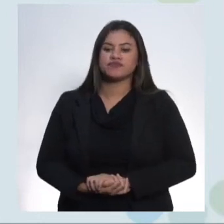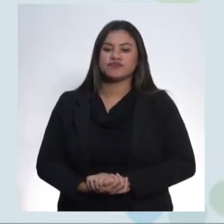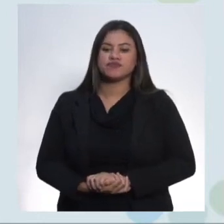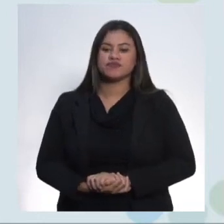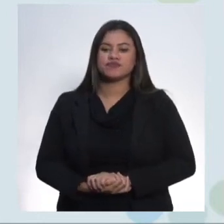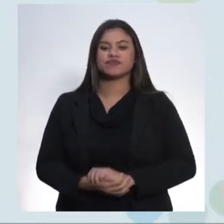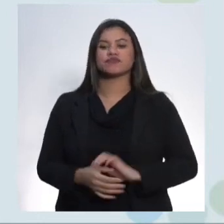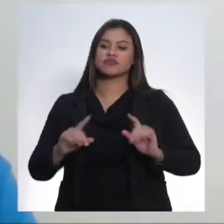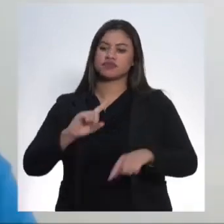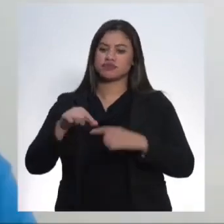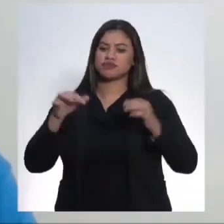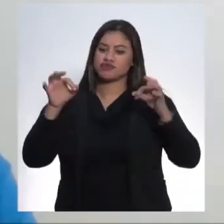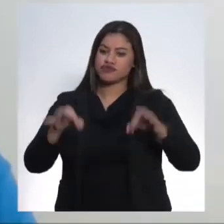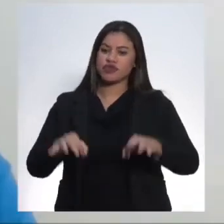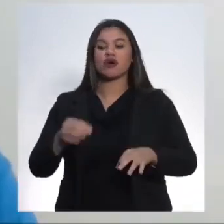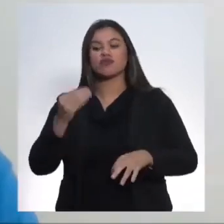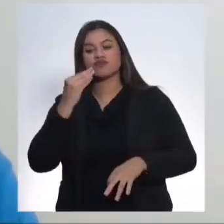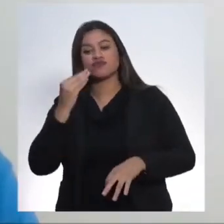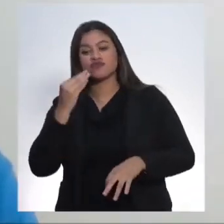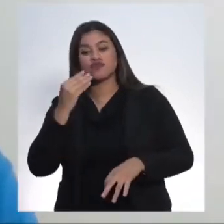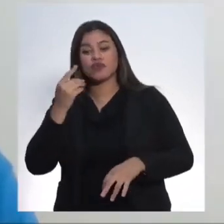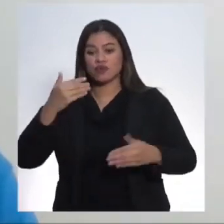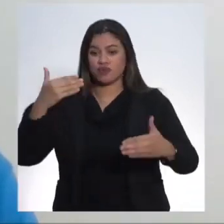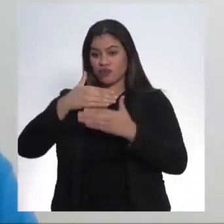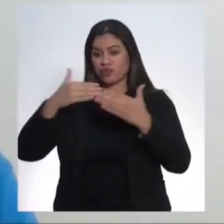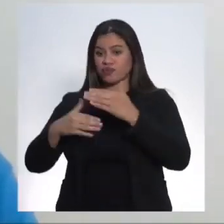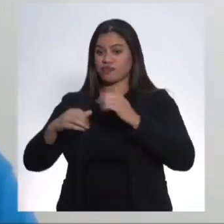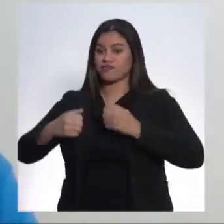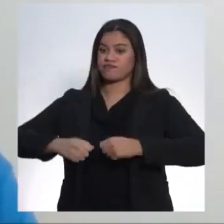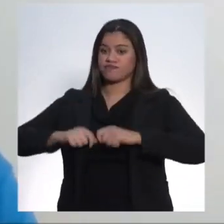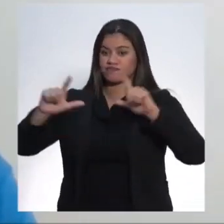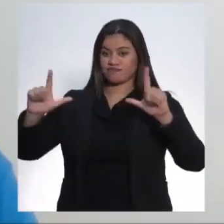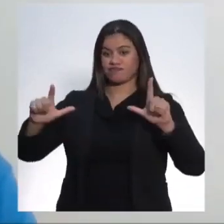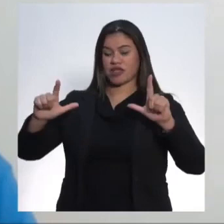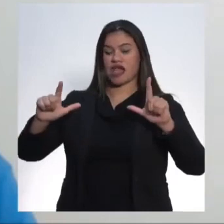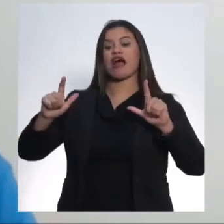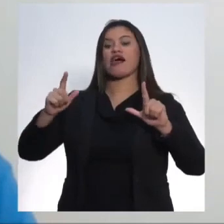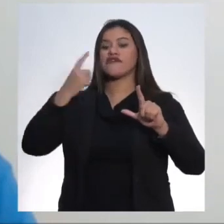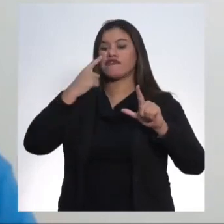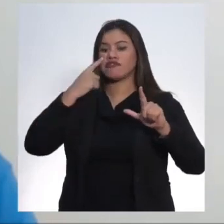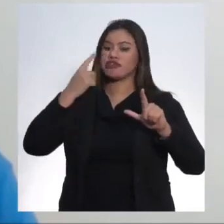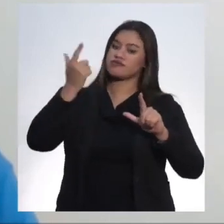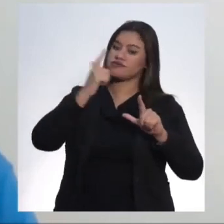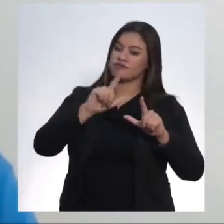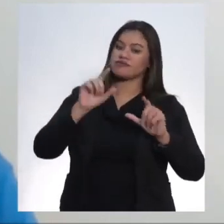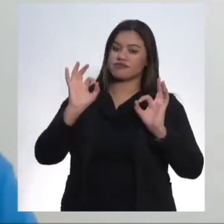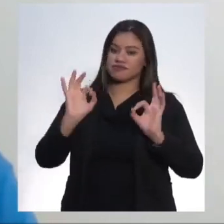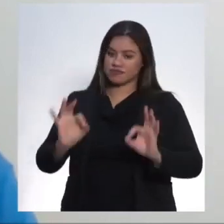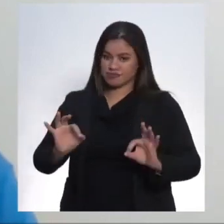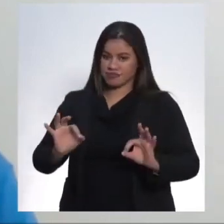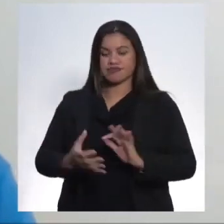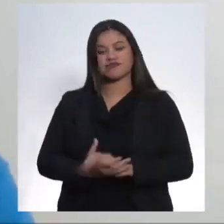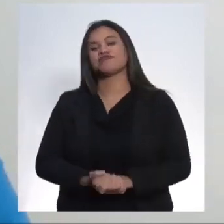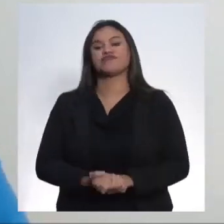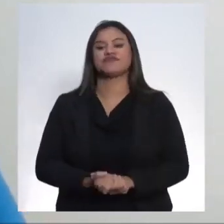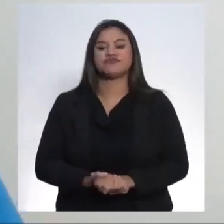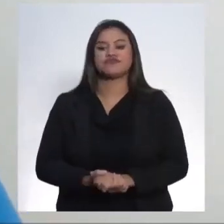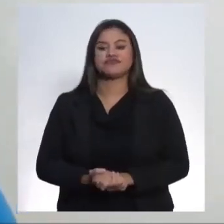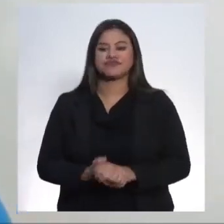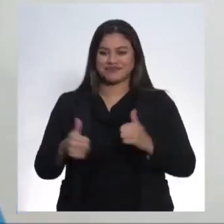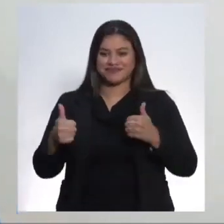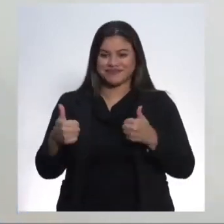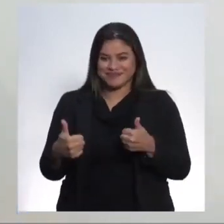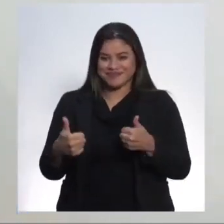Afinal, a gente retoma para ver se conseguiu contemplar isso que estamos pensando agora. Tudo